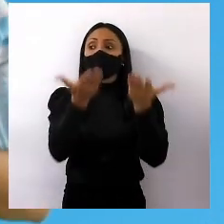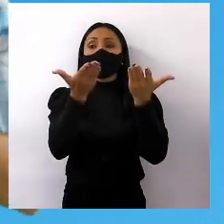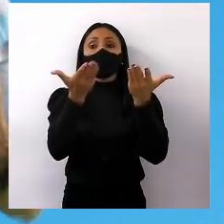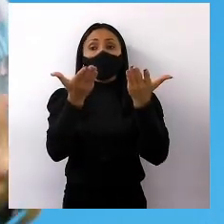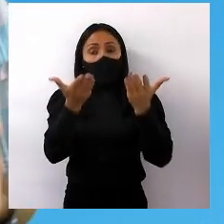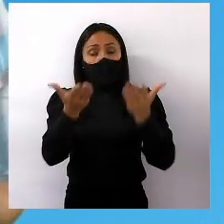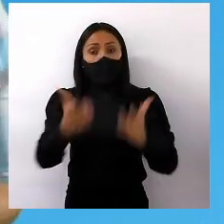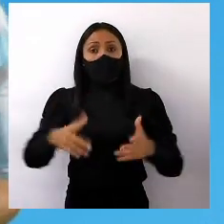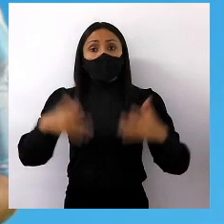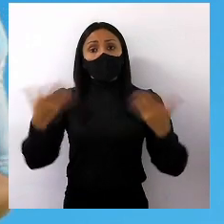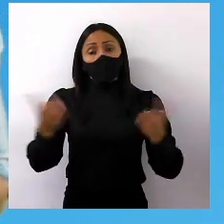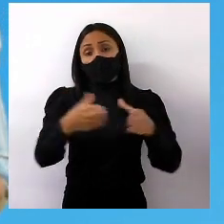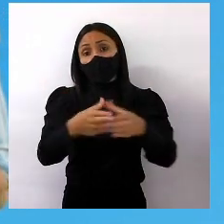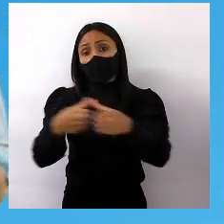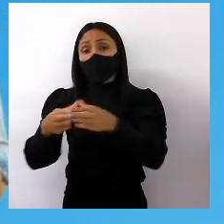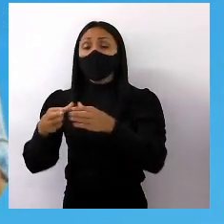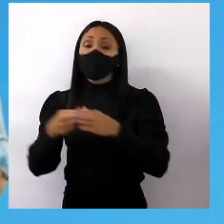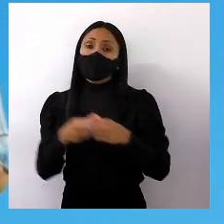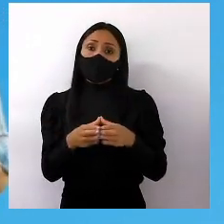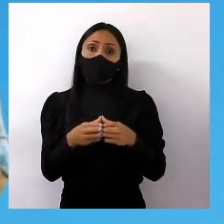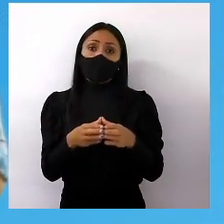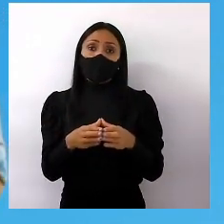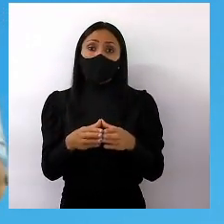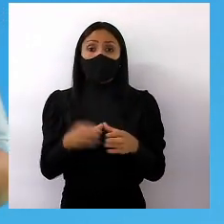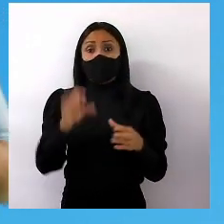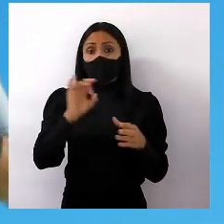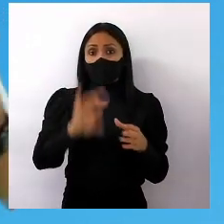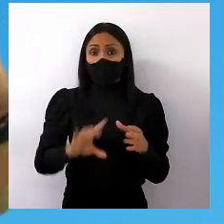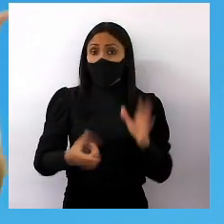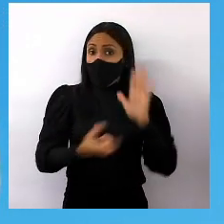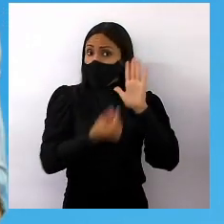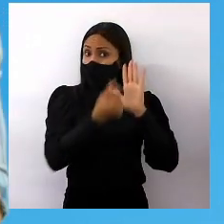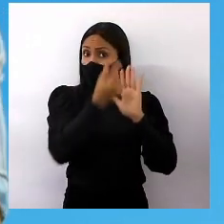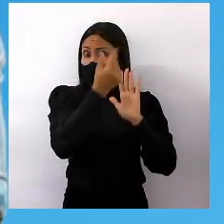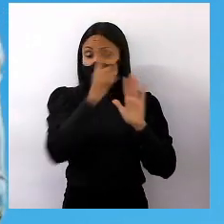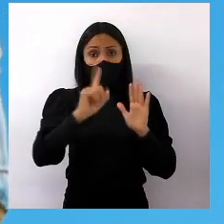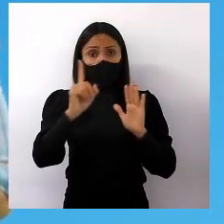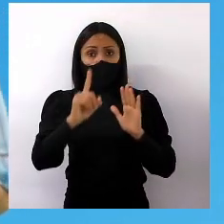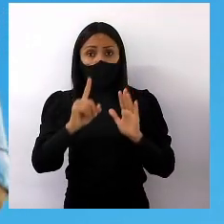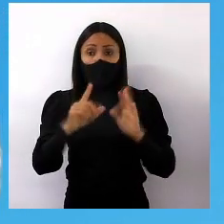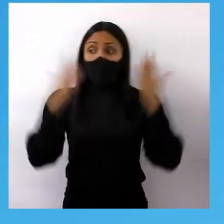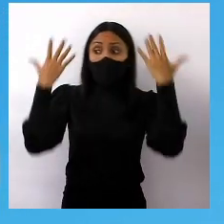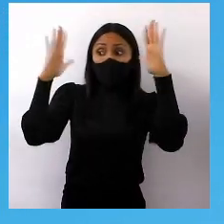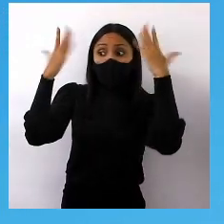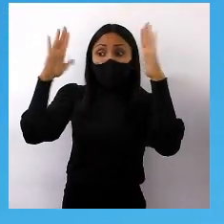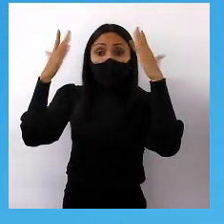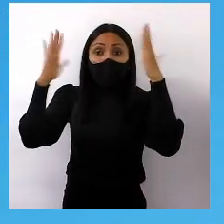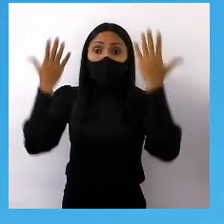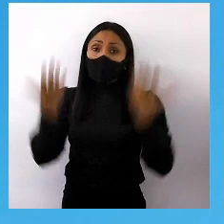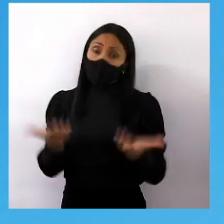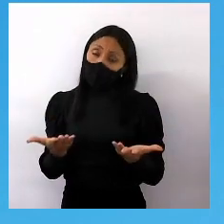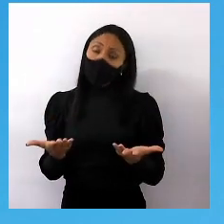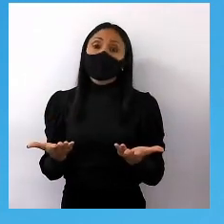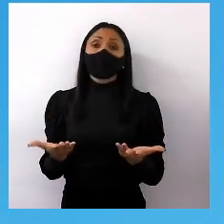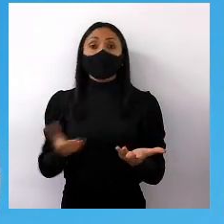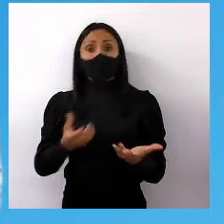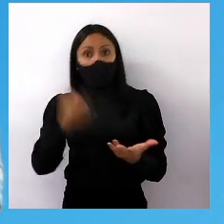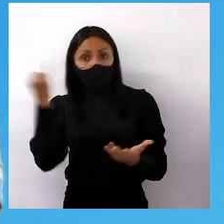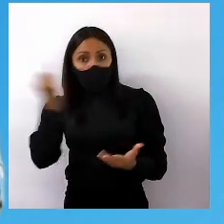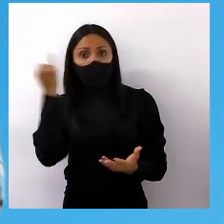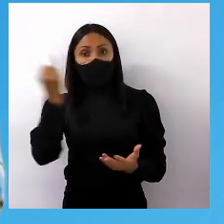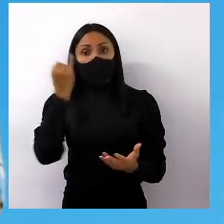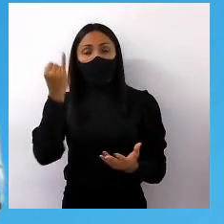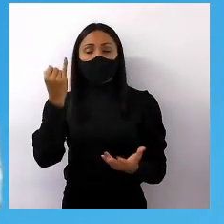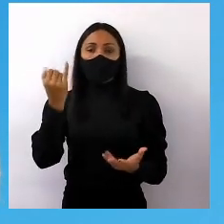toda a comunidade, né? Muitas vezes não é só o incentivo financeiro, mas também o aplauso, né? O artista vive de aplauso. O aplauso foi importante aí.